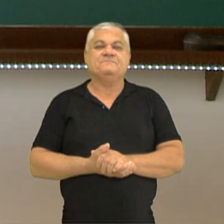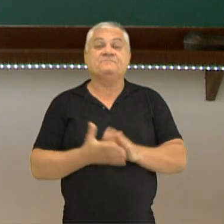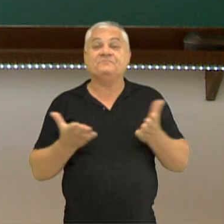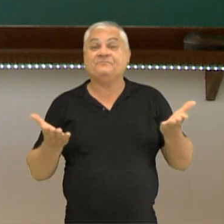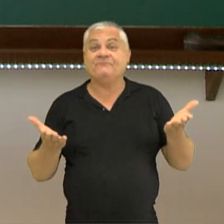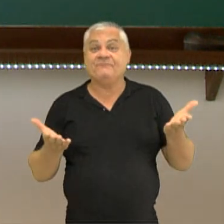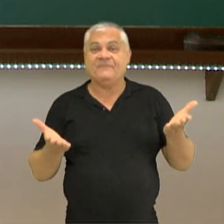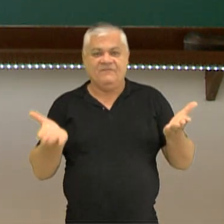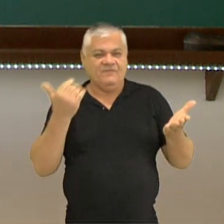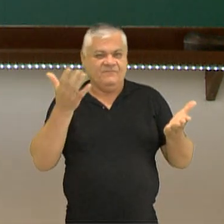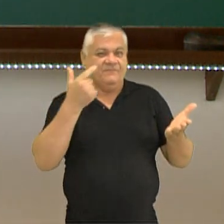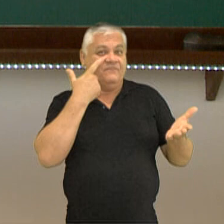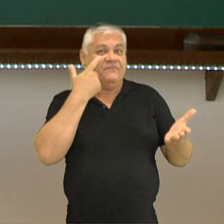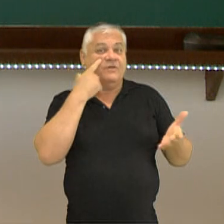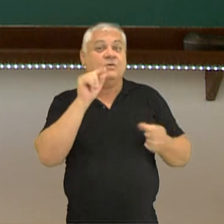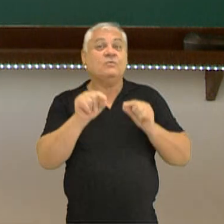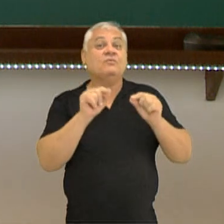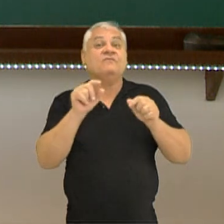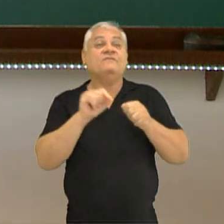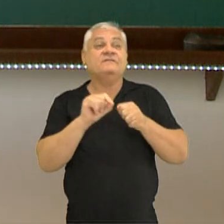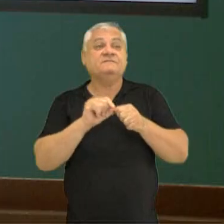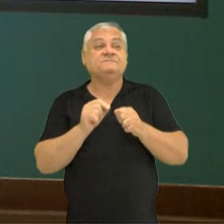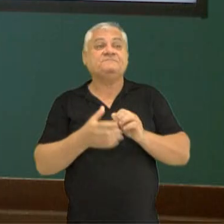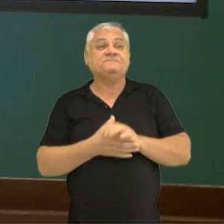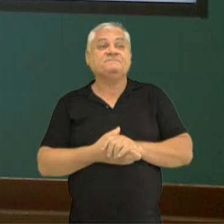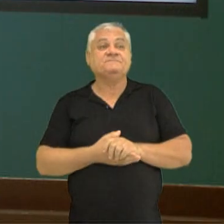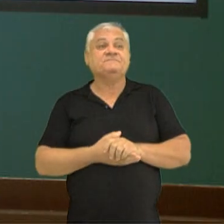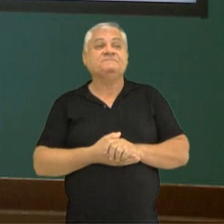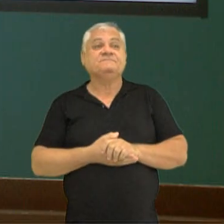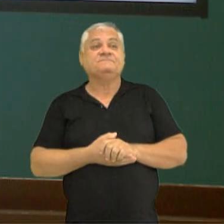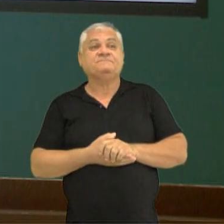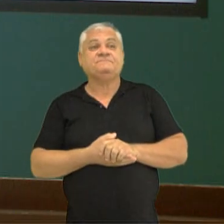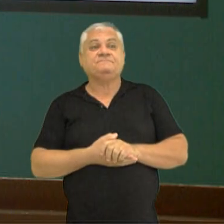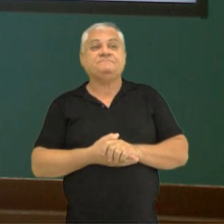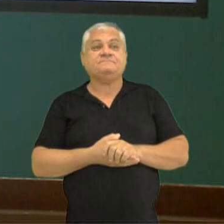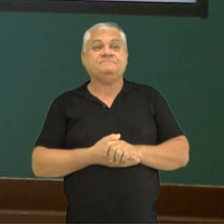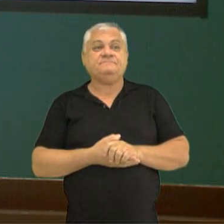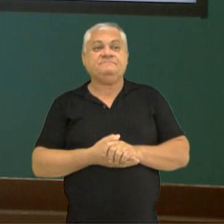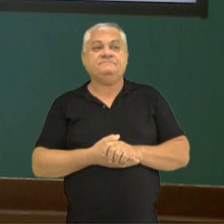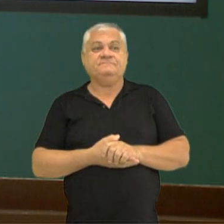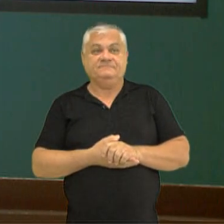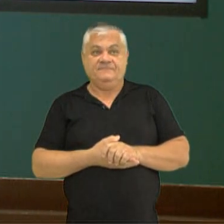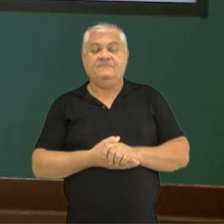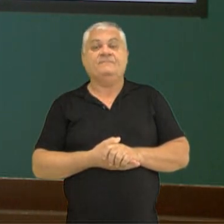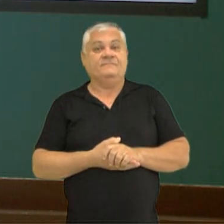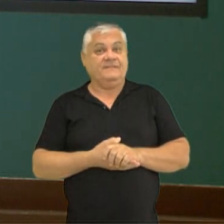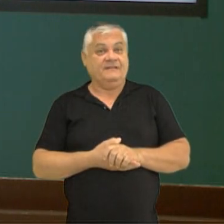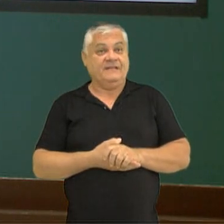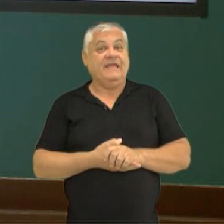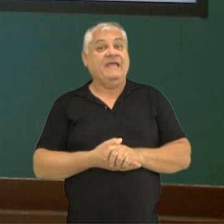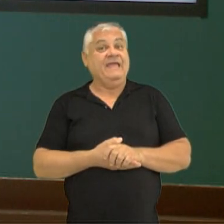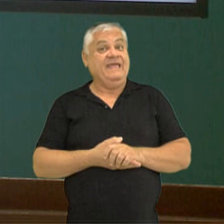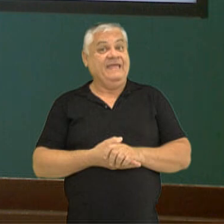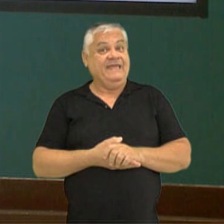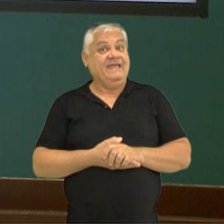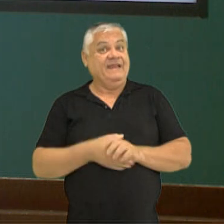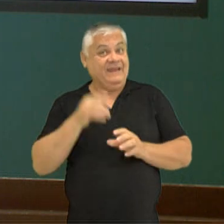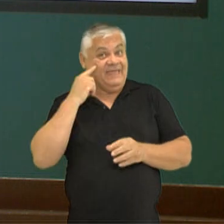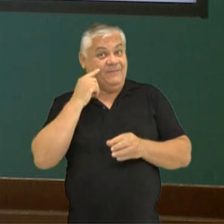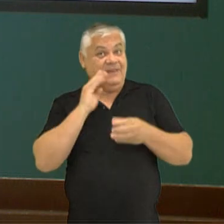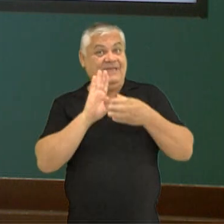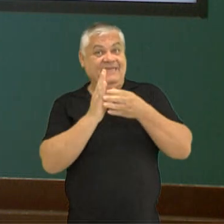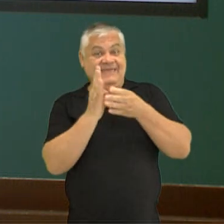E aí, galera, vamos lá ver o que vocês produziram. Então, vamos lá. Lembrando que o cilindro é equilátero, o que